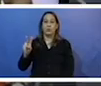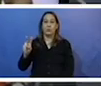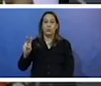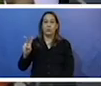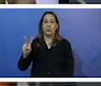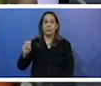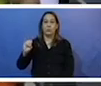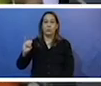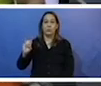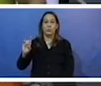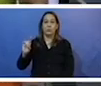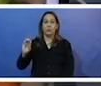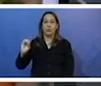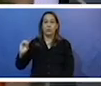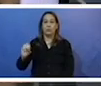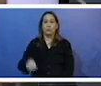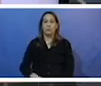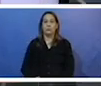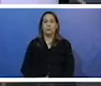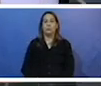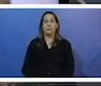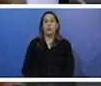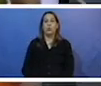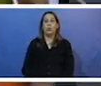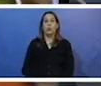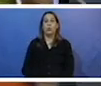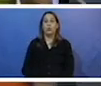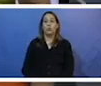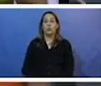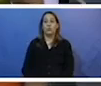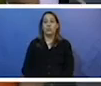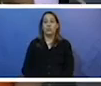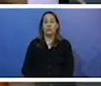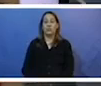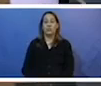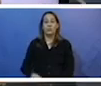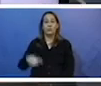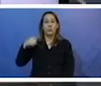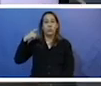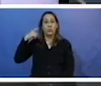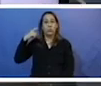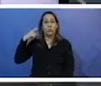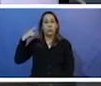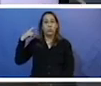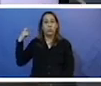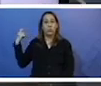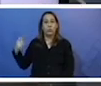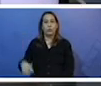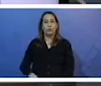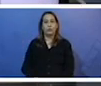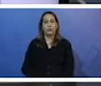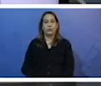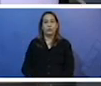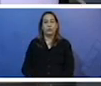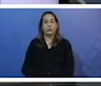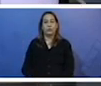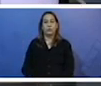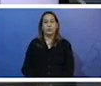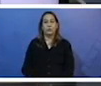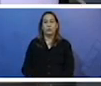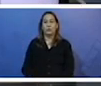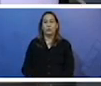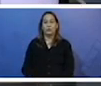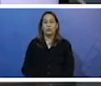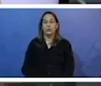ouvido? Presta atenção, aqui, ó, no O. Ouvido. A gente, sem